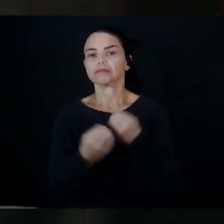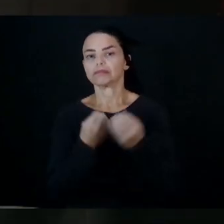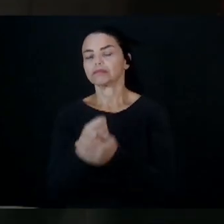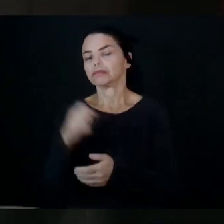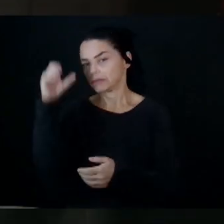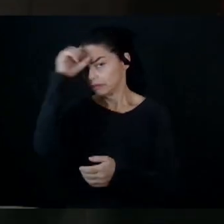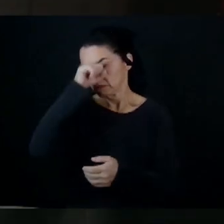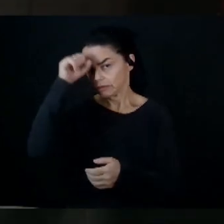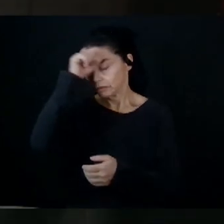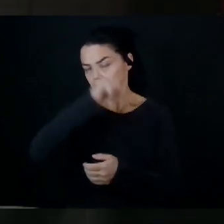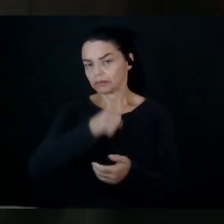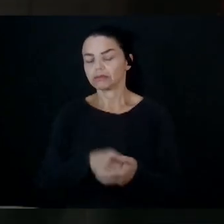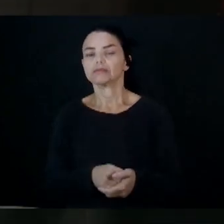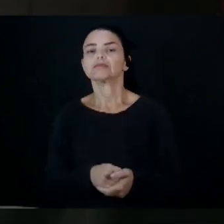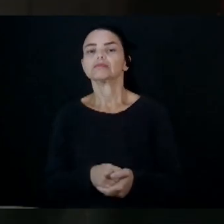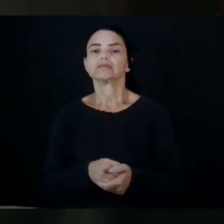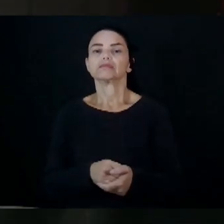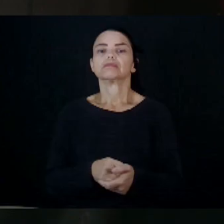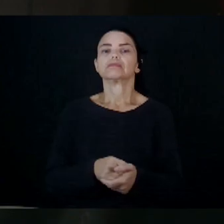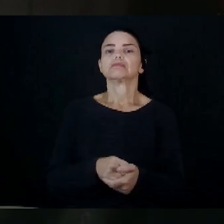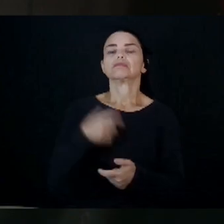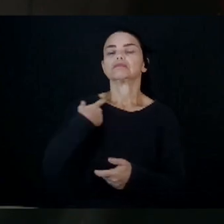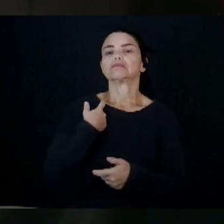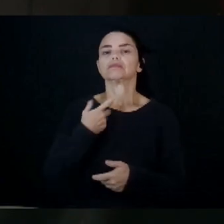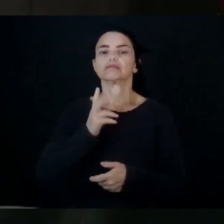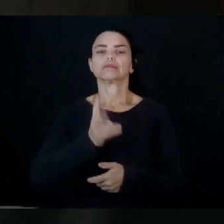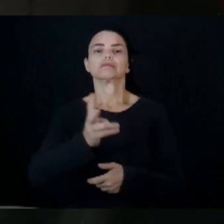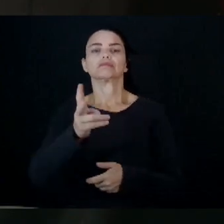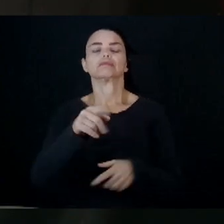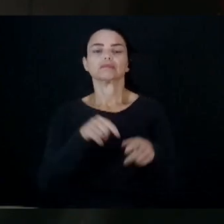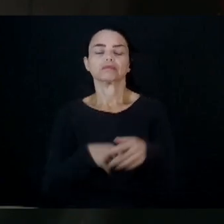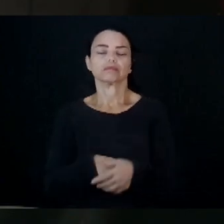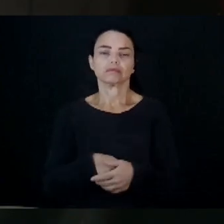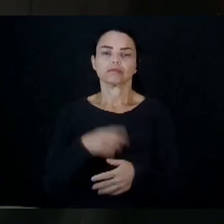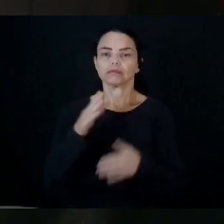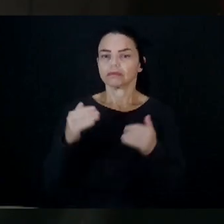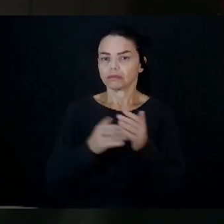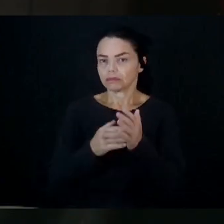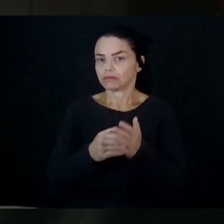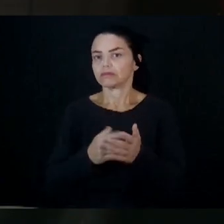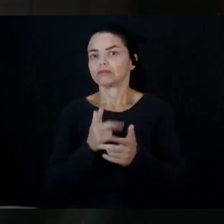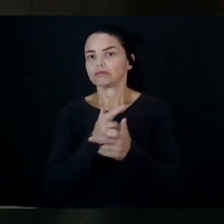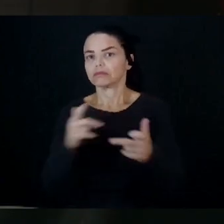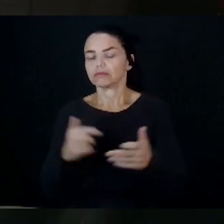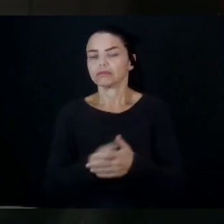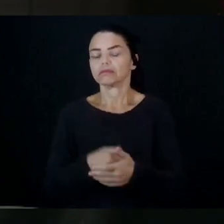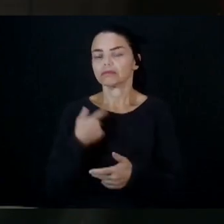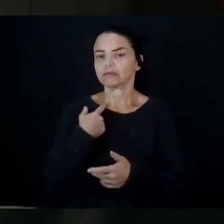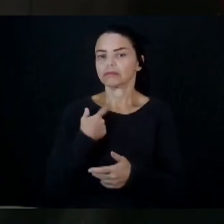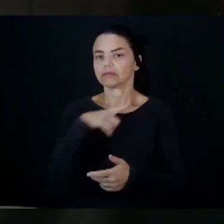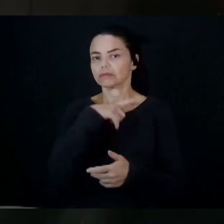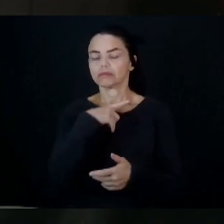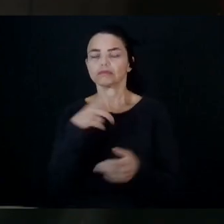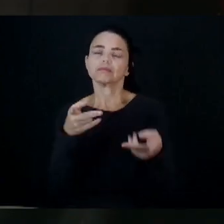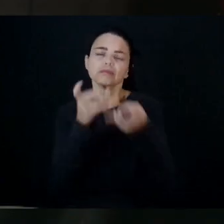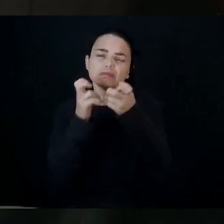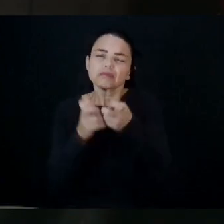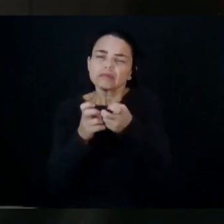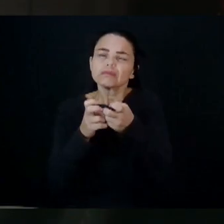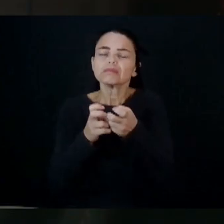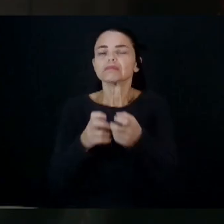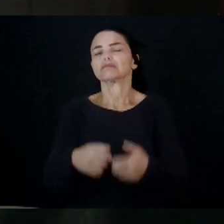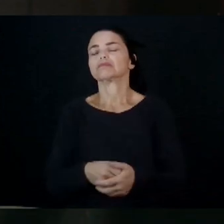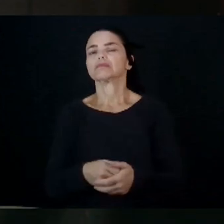né? A gente vai se alinhando, vai alinhando todas as coisas. De repente você tem uma visão tão pequena sobre